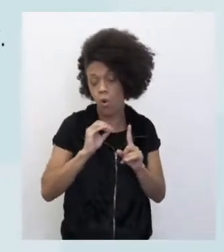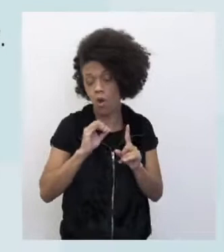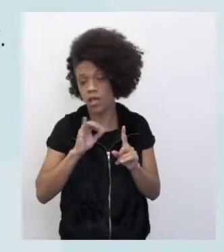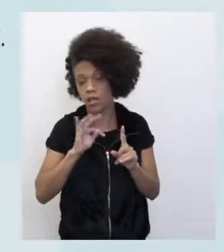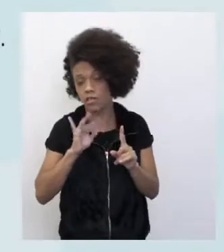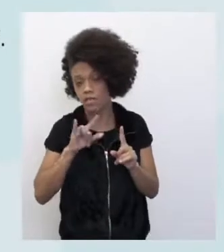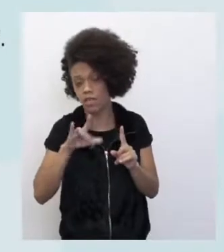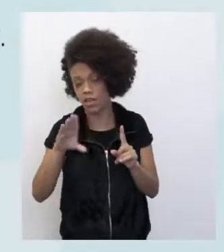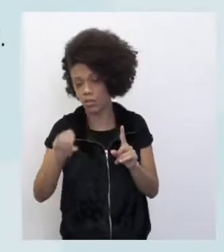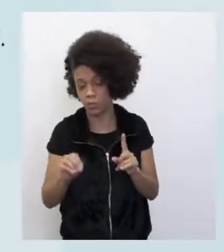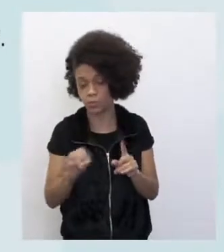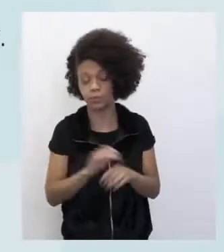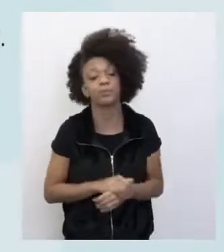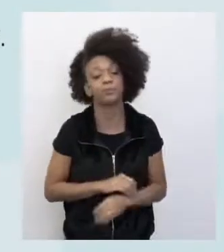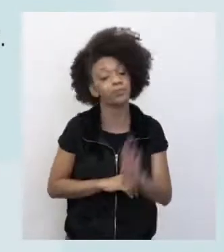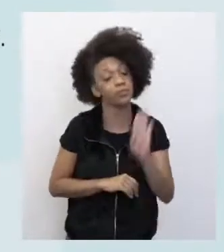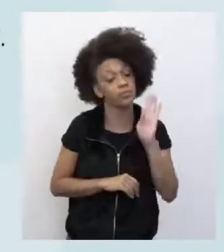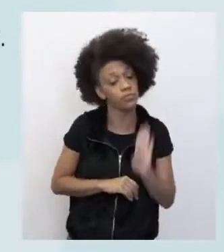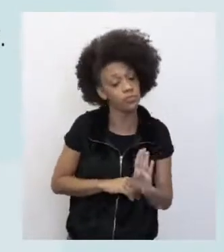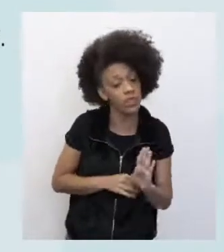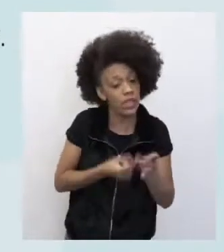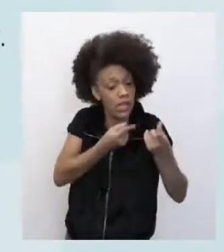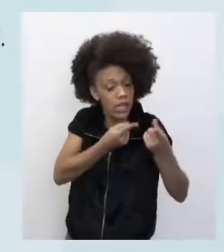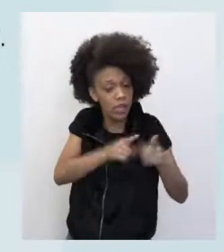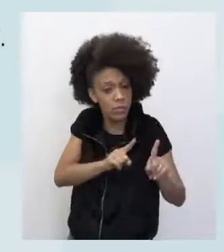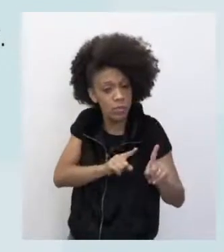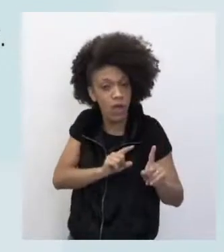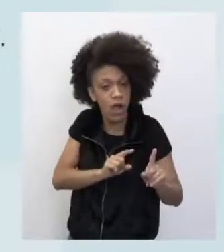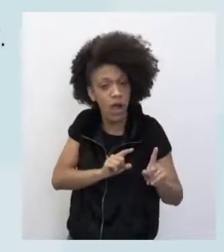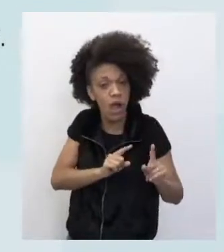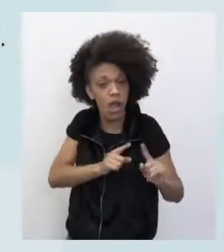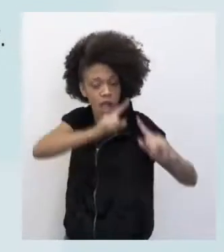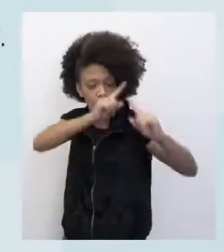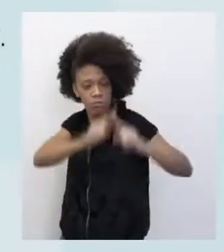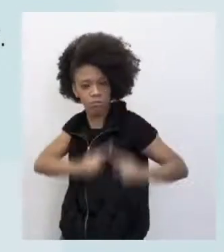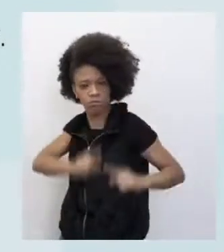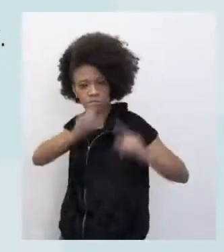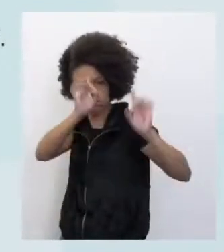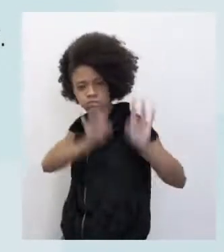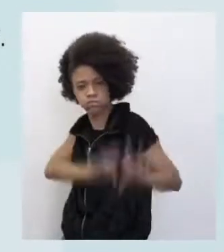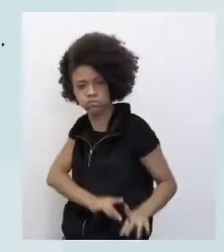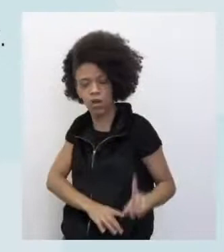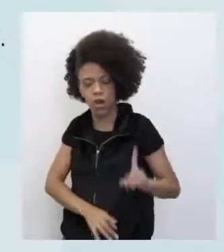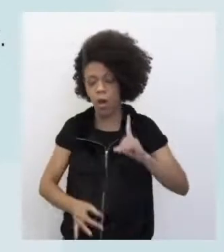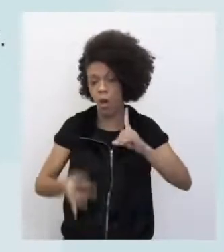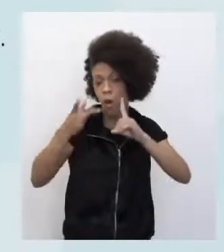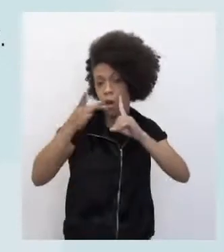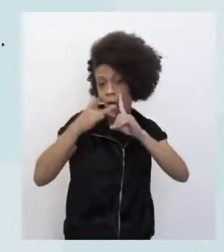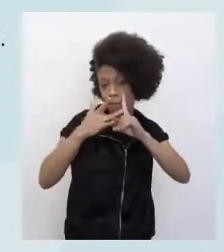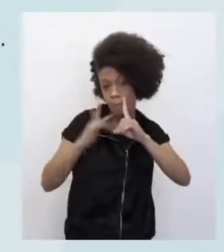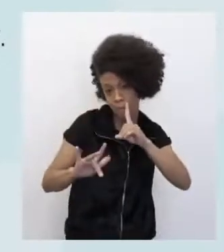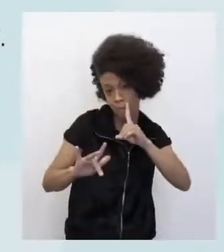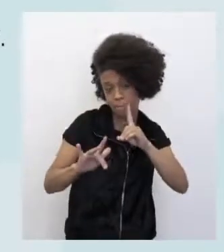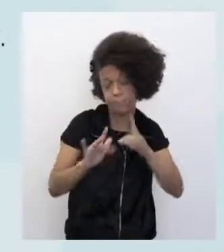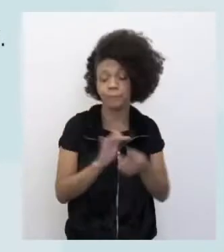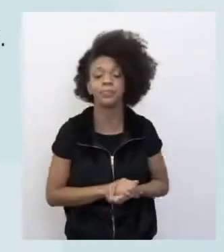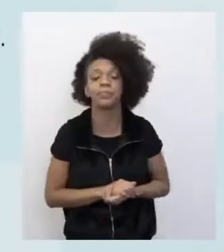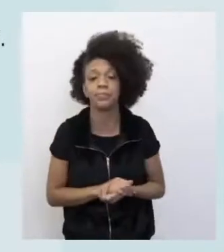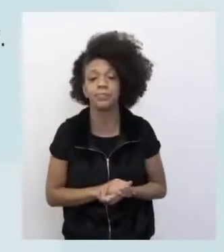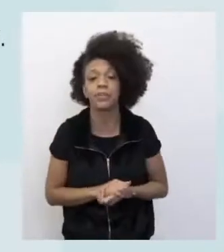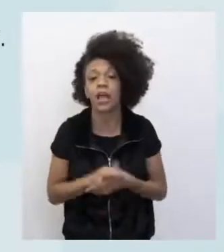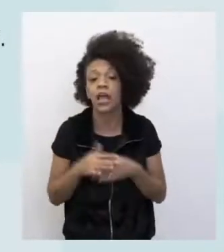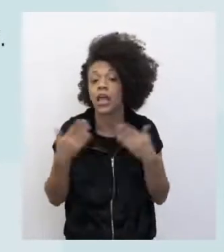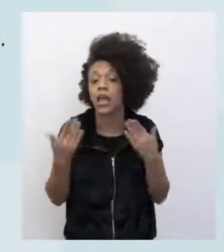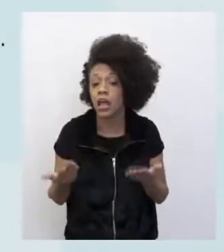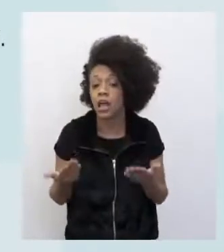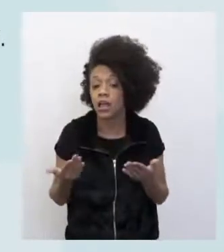B, argumentar contra o capacitismo. C, evidenciar fatos. Galera, estamos falando